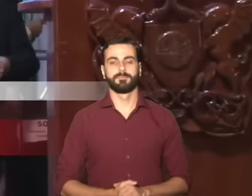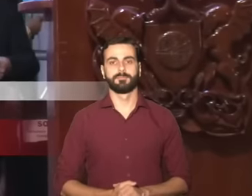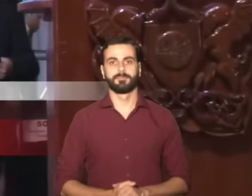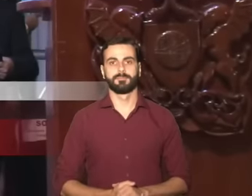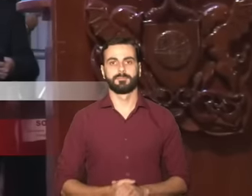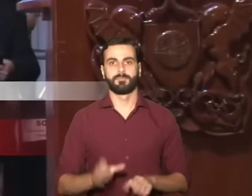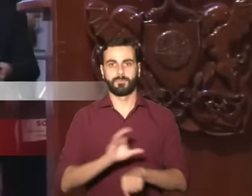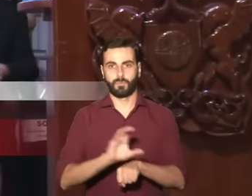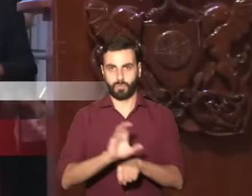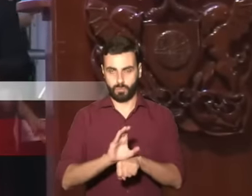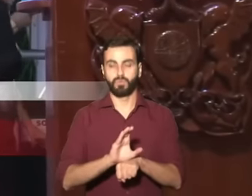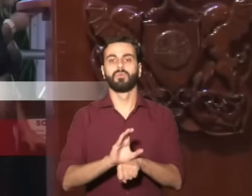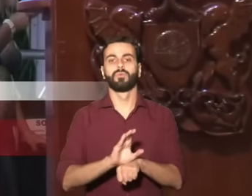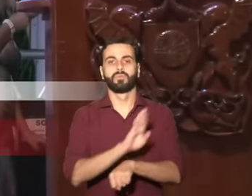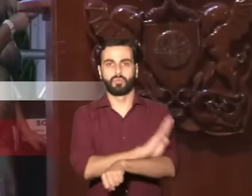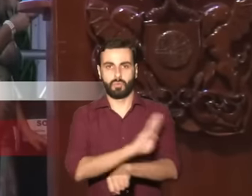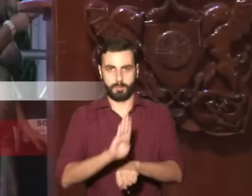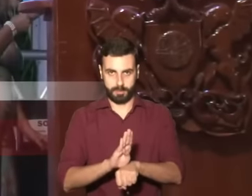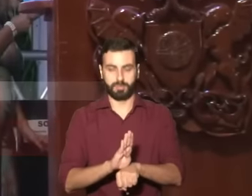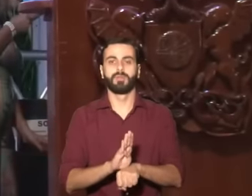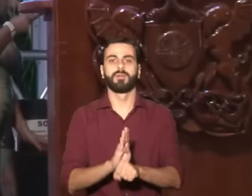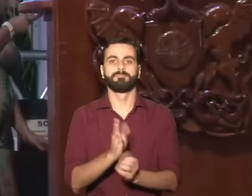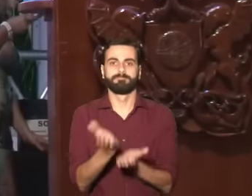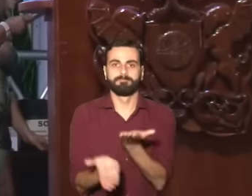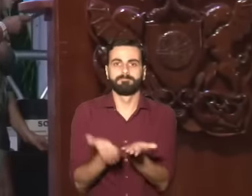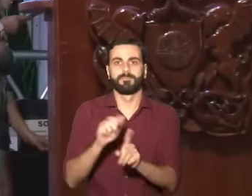Bacharelas em Serviço Social.